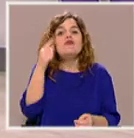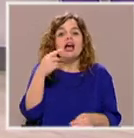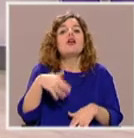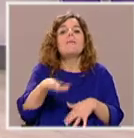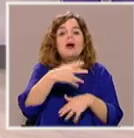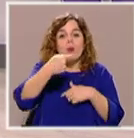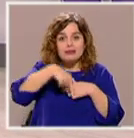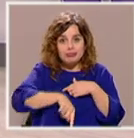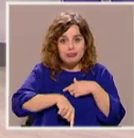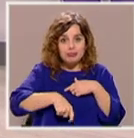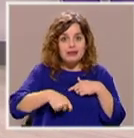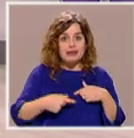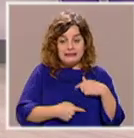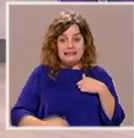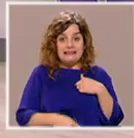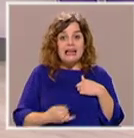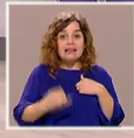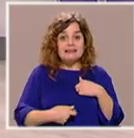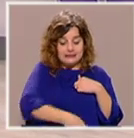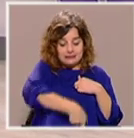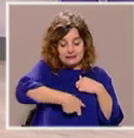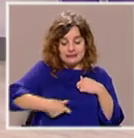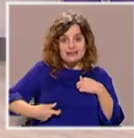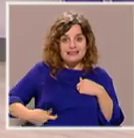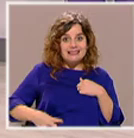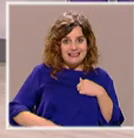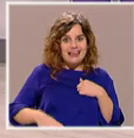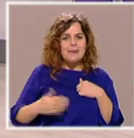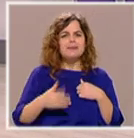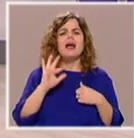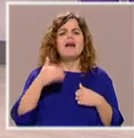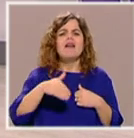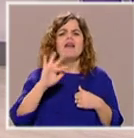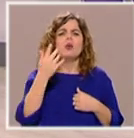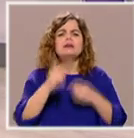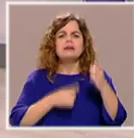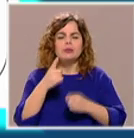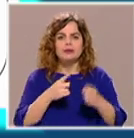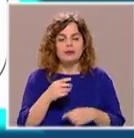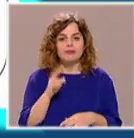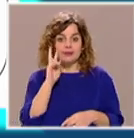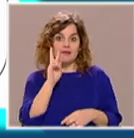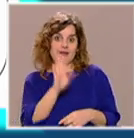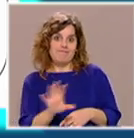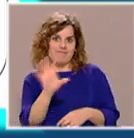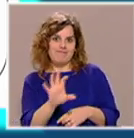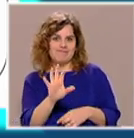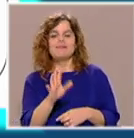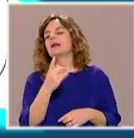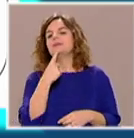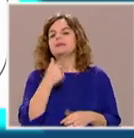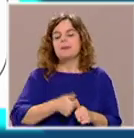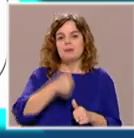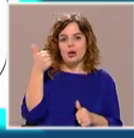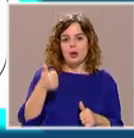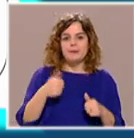delgado vem então o intestino grosso. E o que é que vai acontecer? Já temos então também aqui a imagem para vocês perceberem. No intestino delgado há a absorção de substâncias